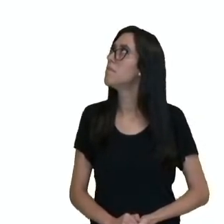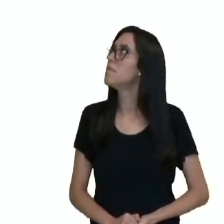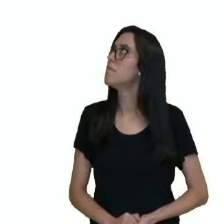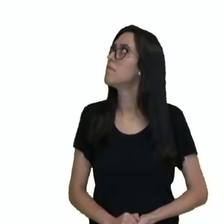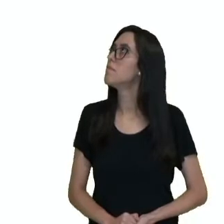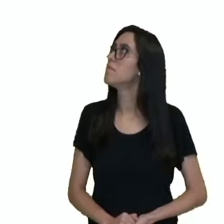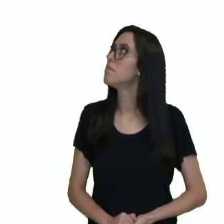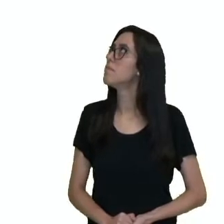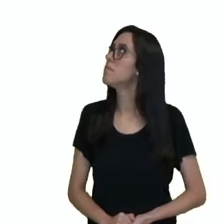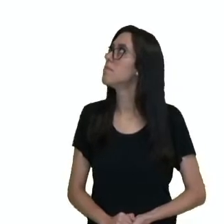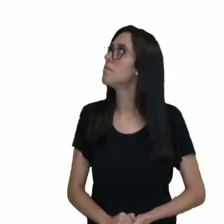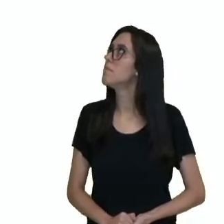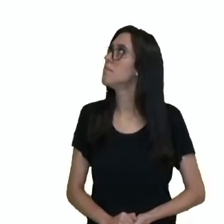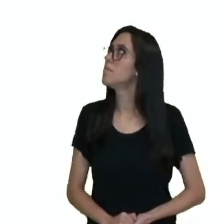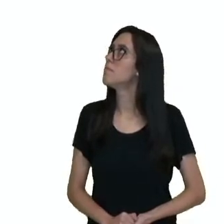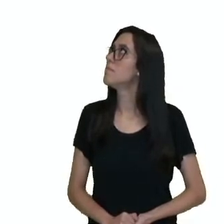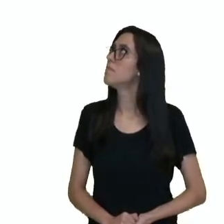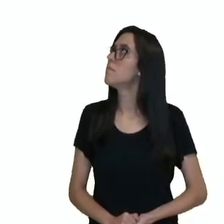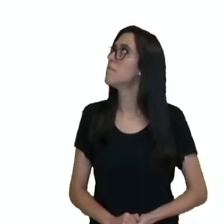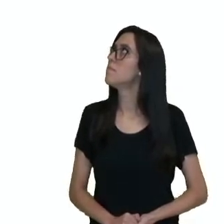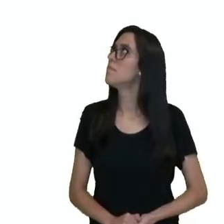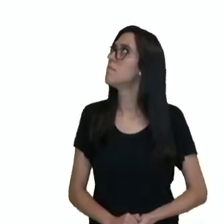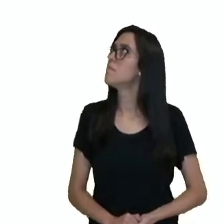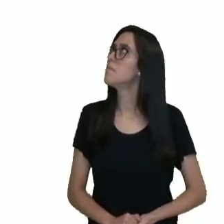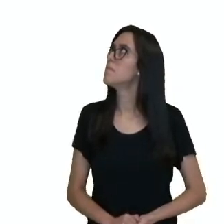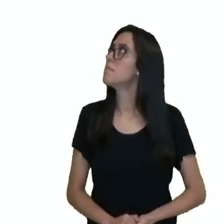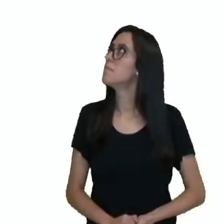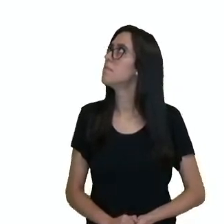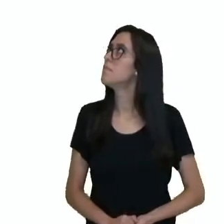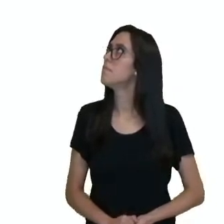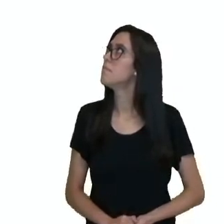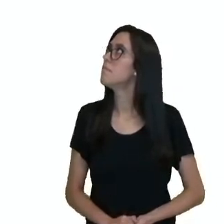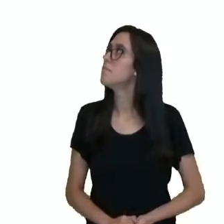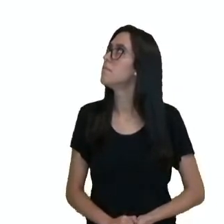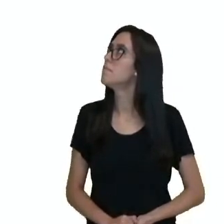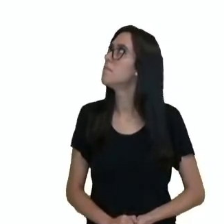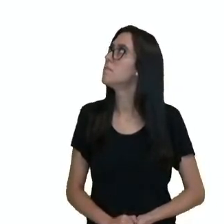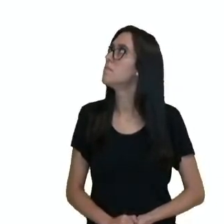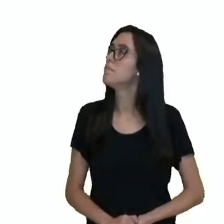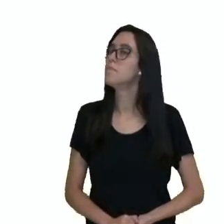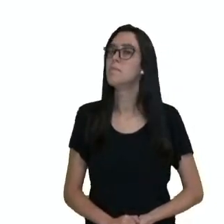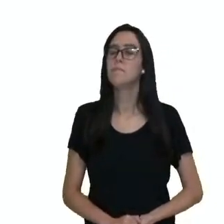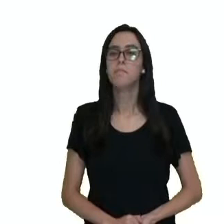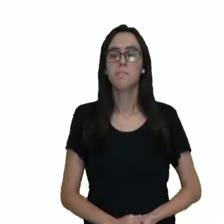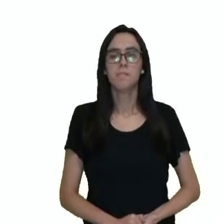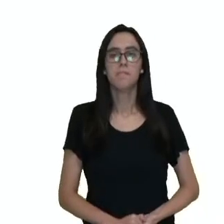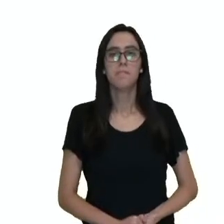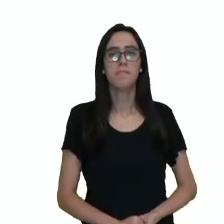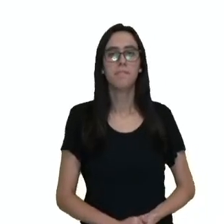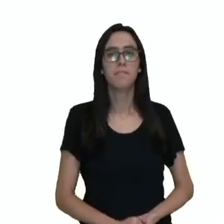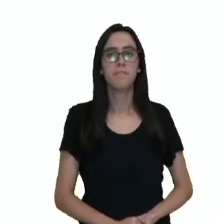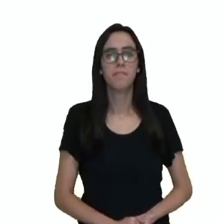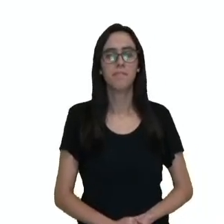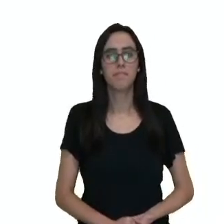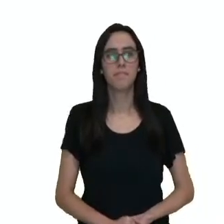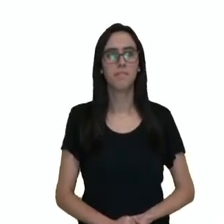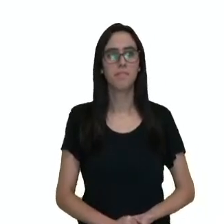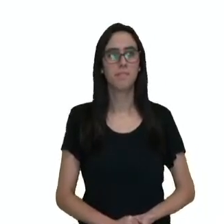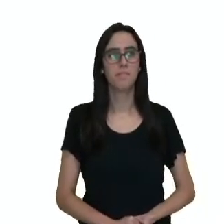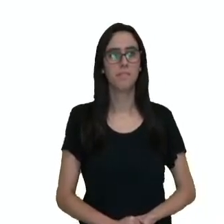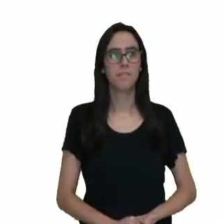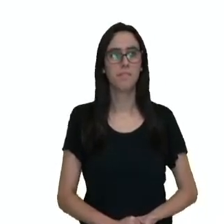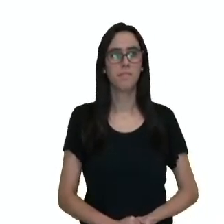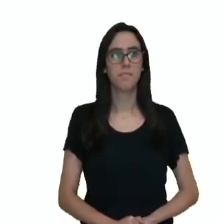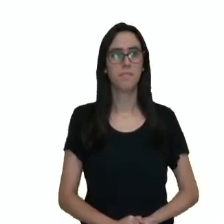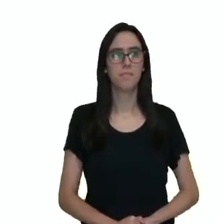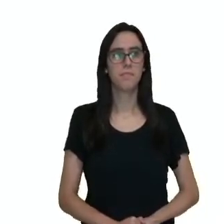gigante, H de hombre, I de imaginar, J de jueves e de ja-ja-ja.